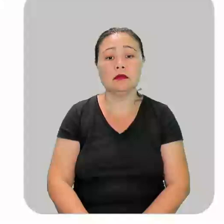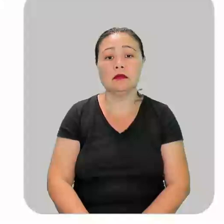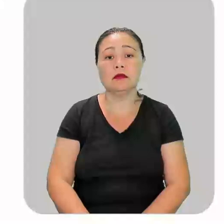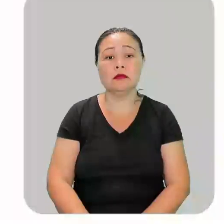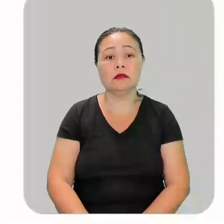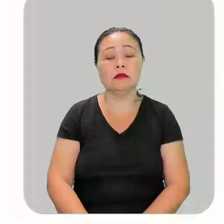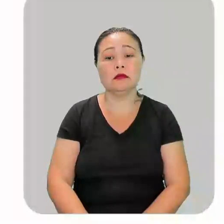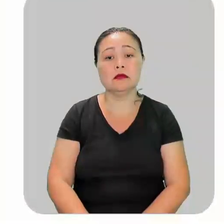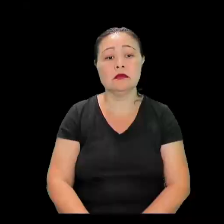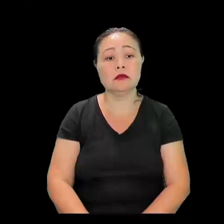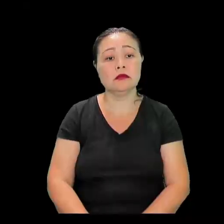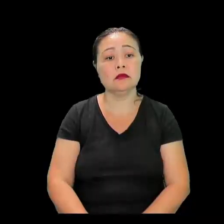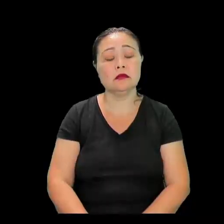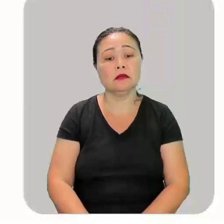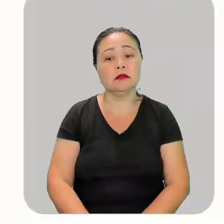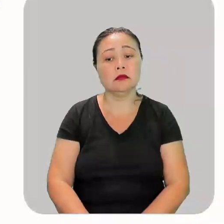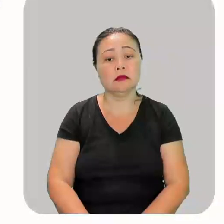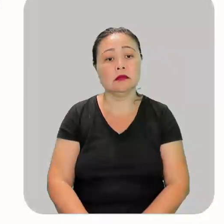3,2.